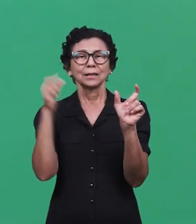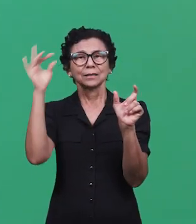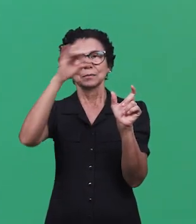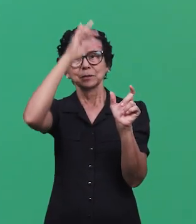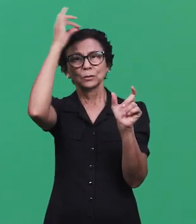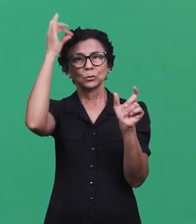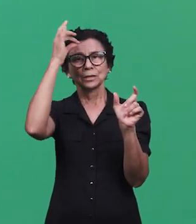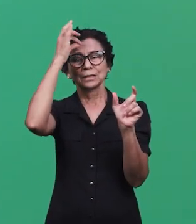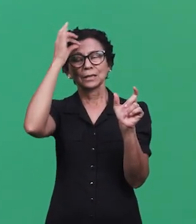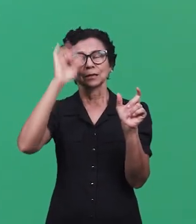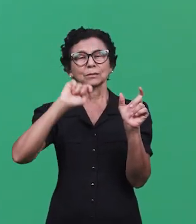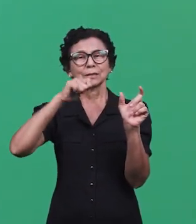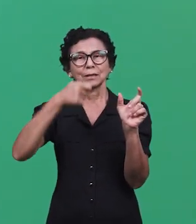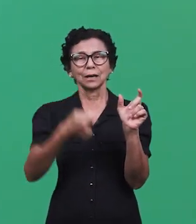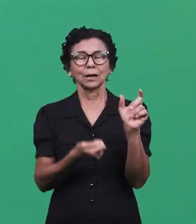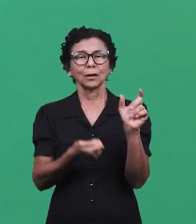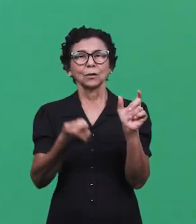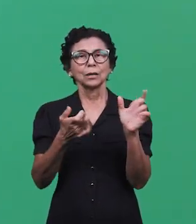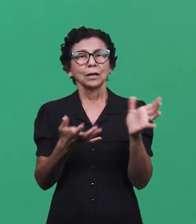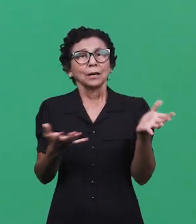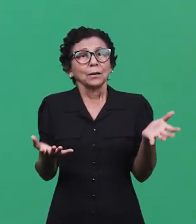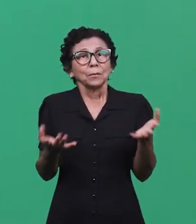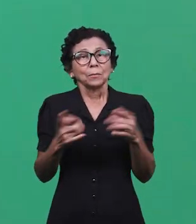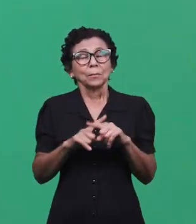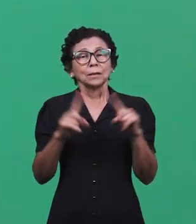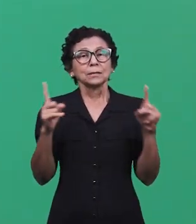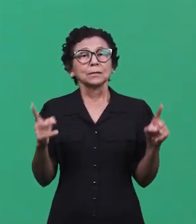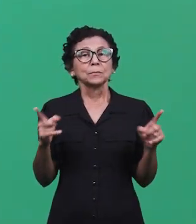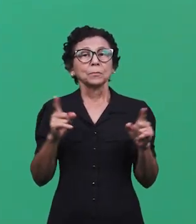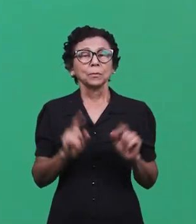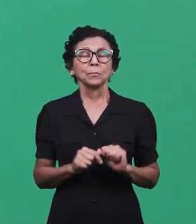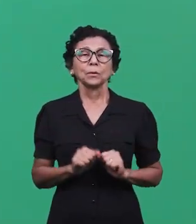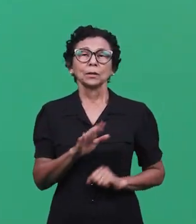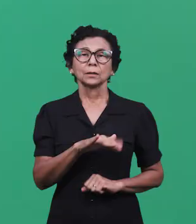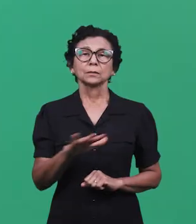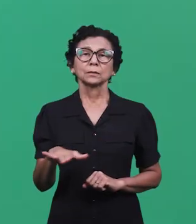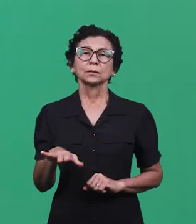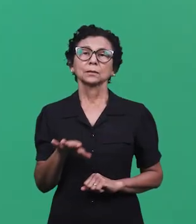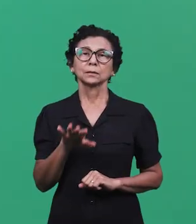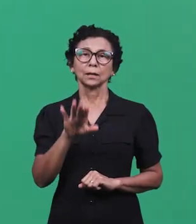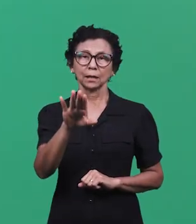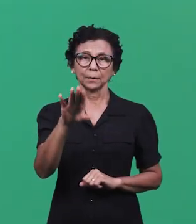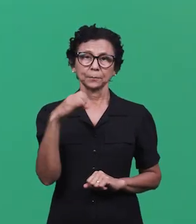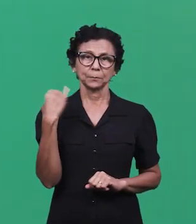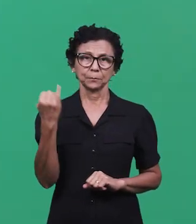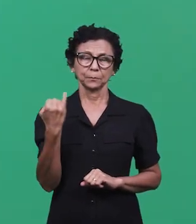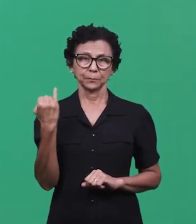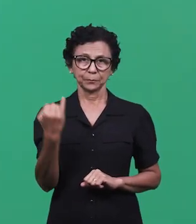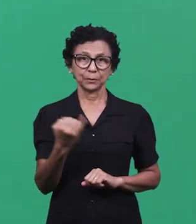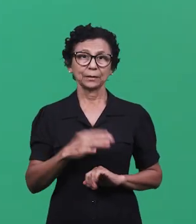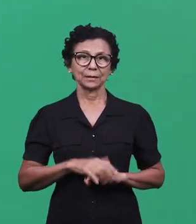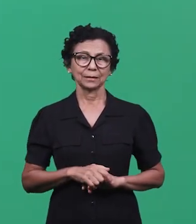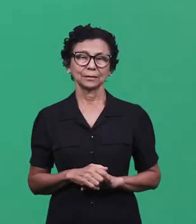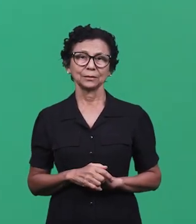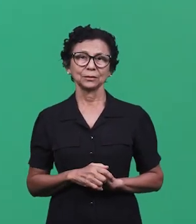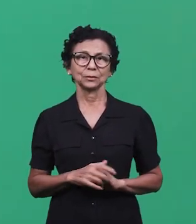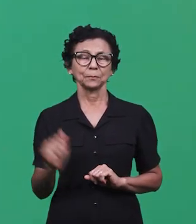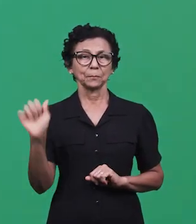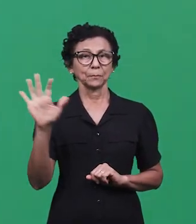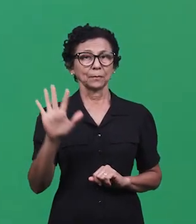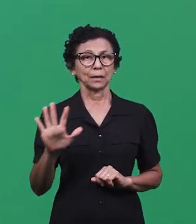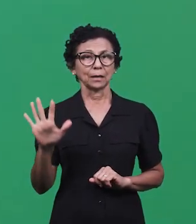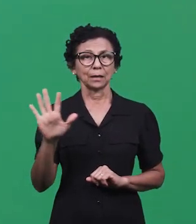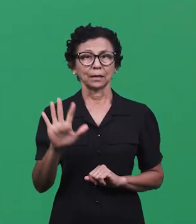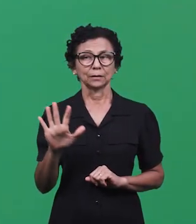Santo. Mas ela pode apontar. Ela pode, olha só, é importante nós trazermos, sempre uma